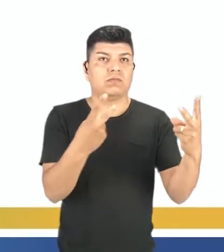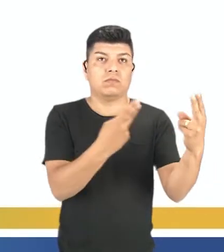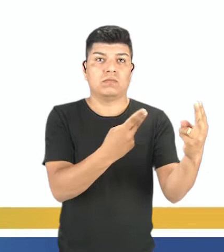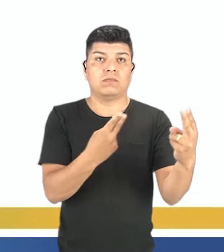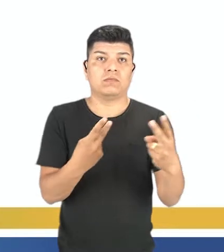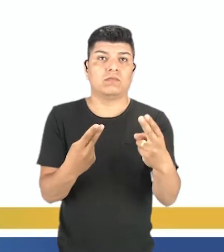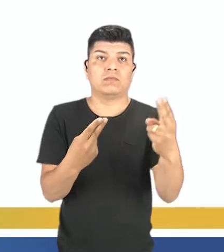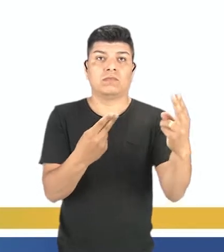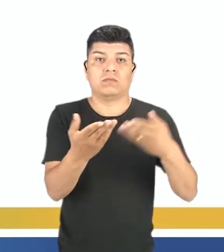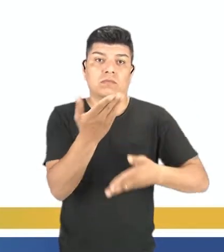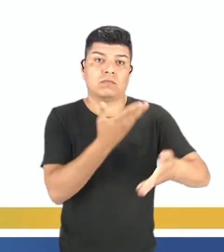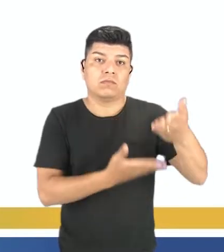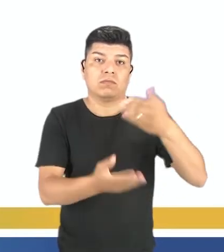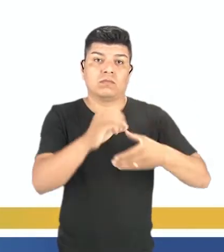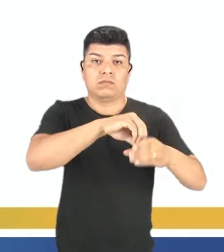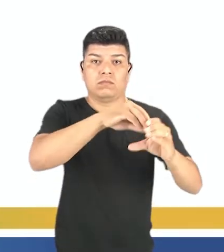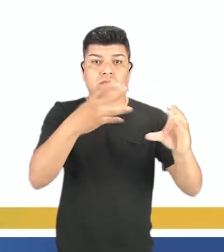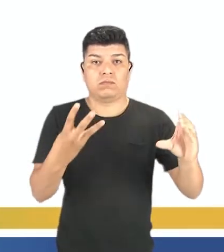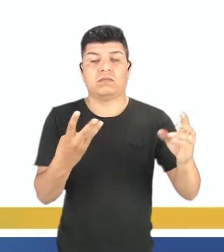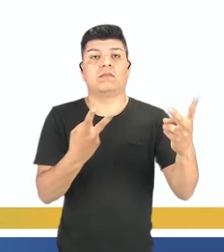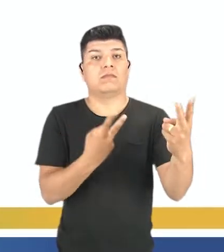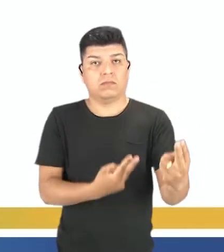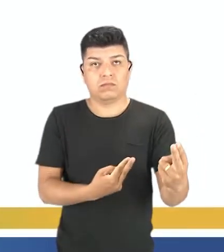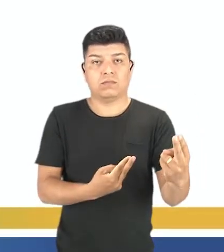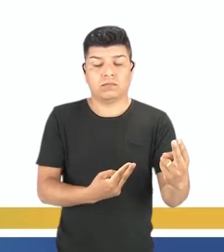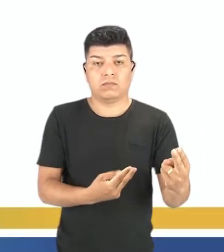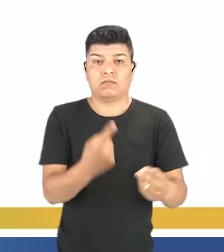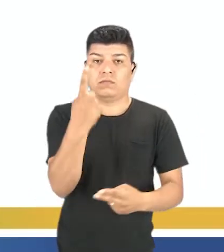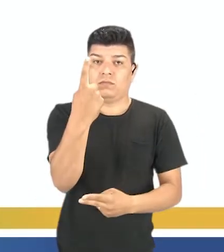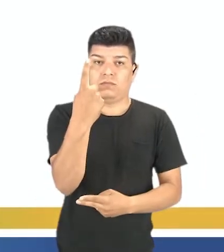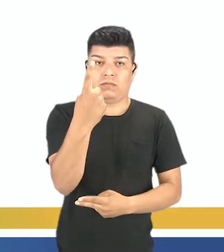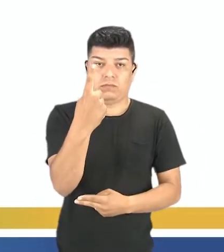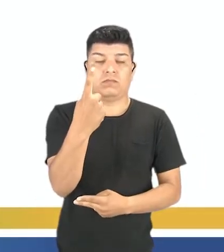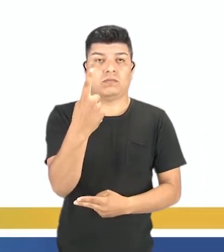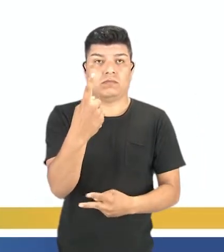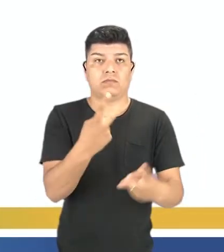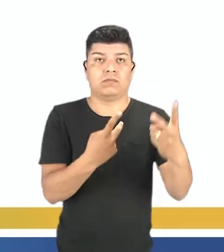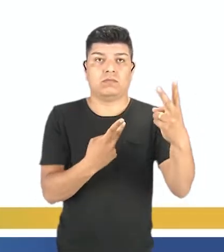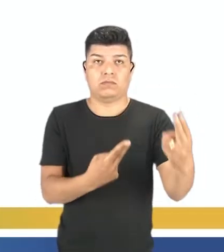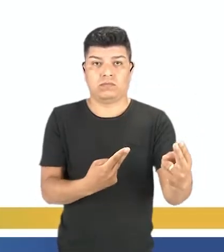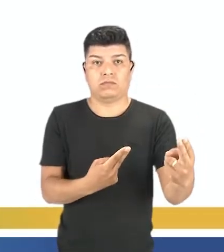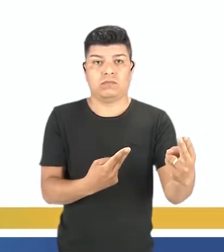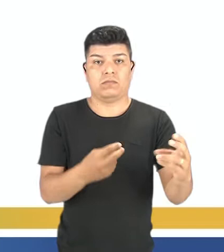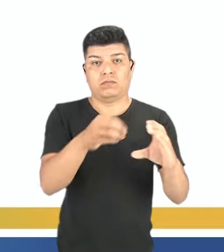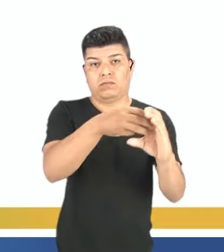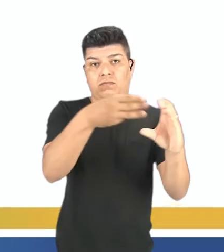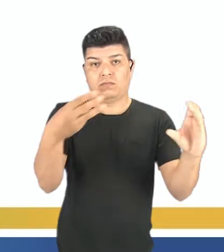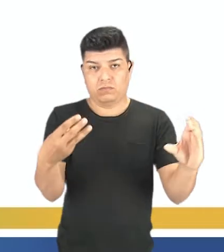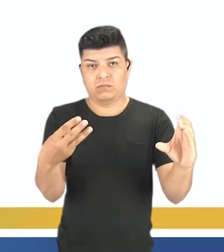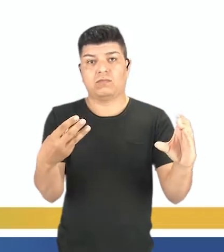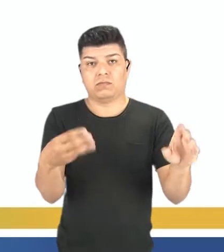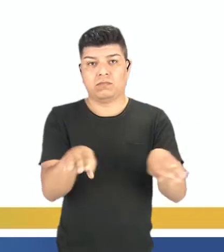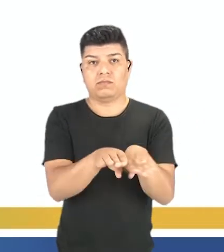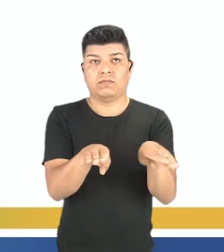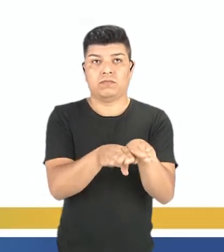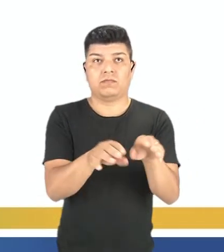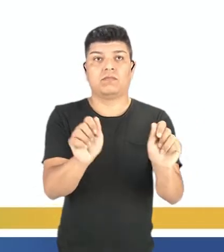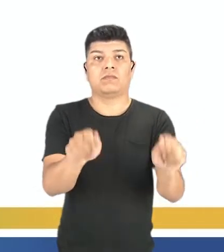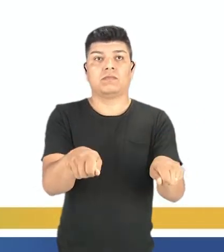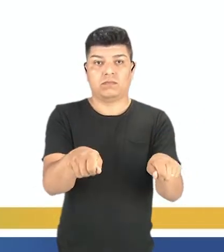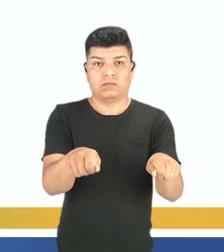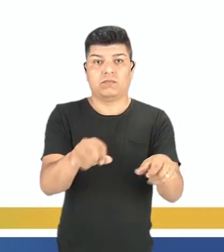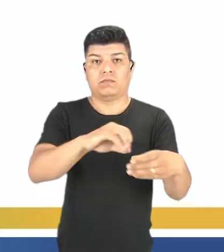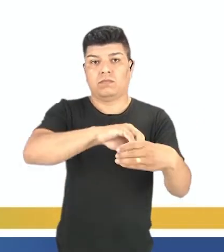ó, compartilhando as mesmas características, e um par sexual alossomo ou par sexual que